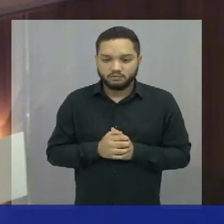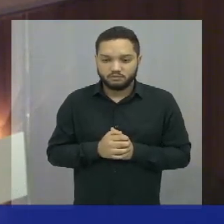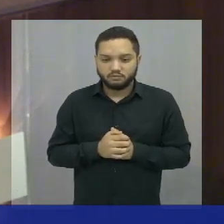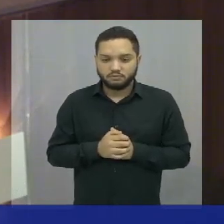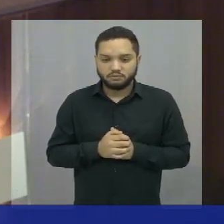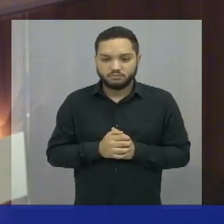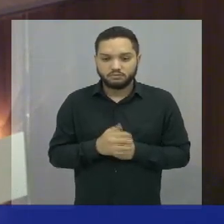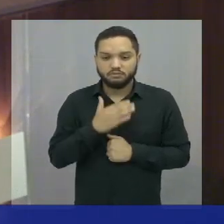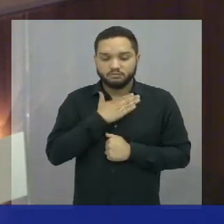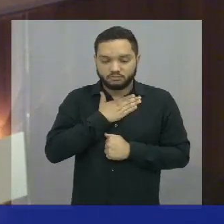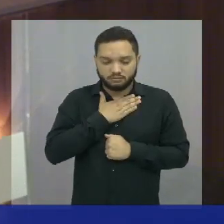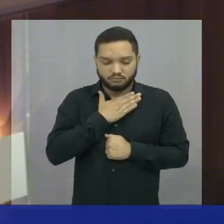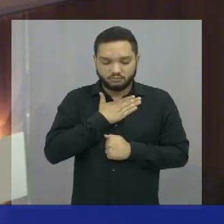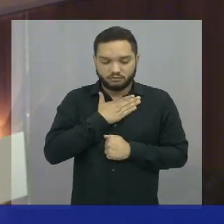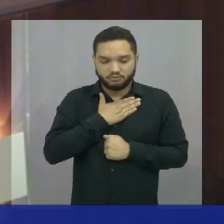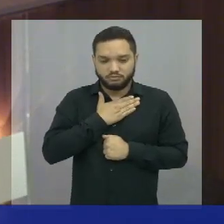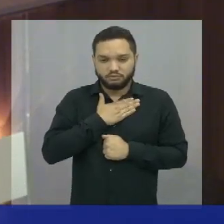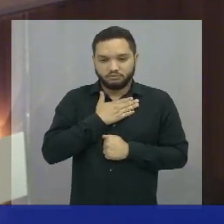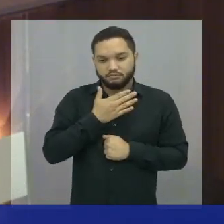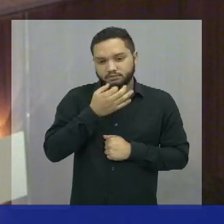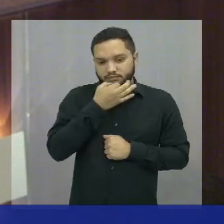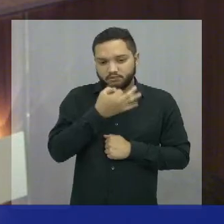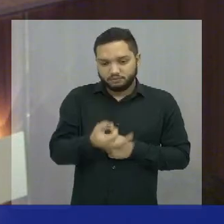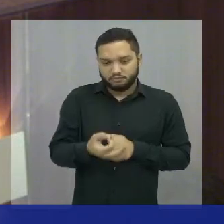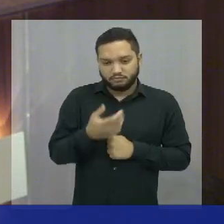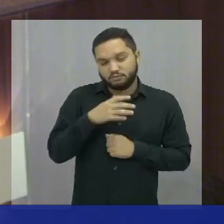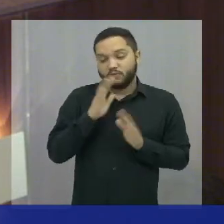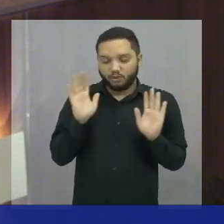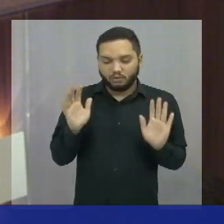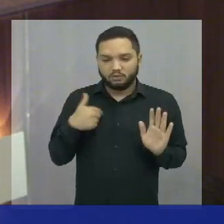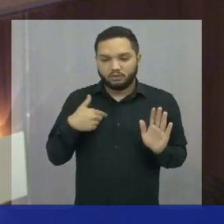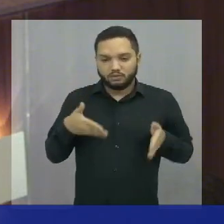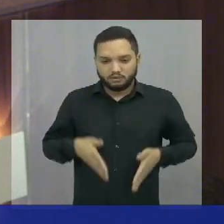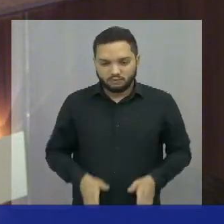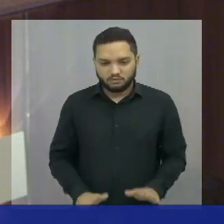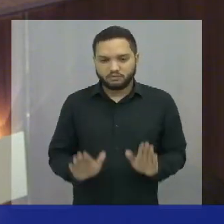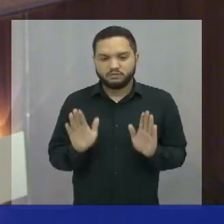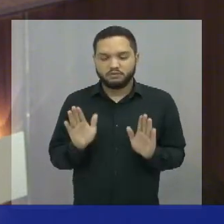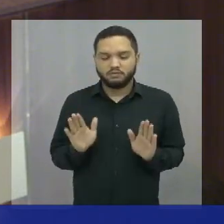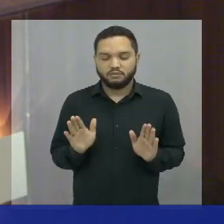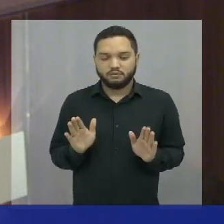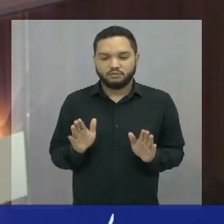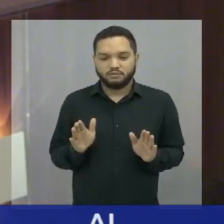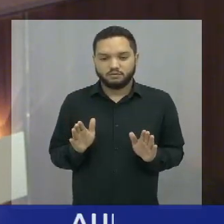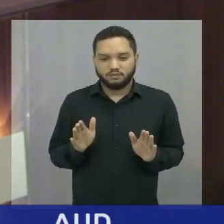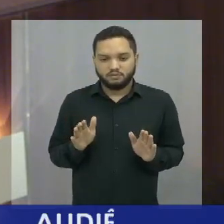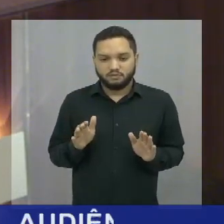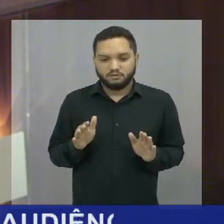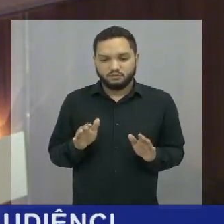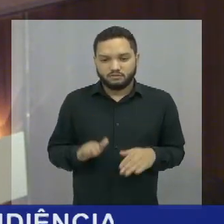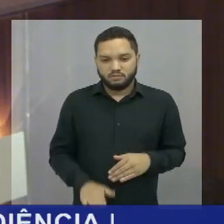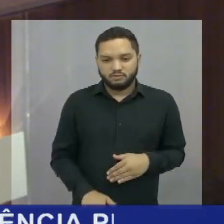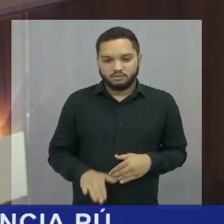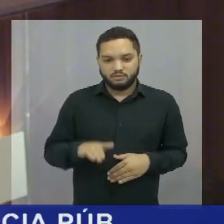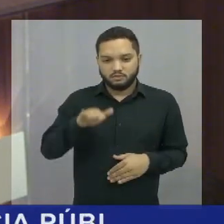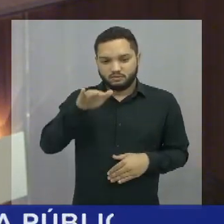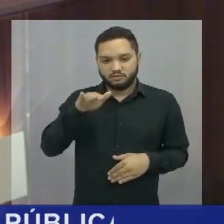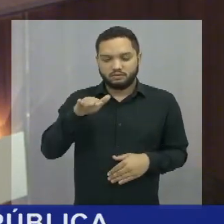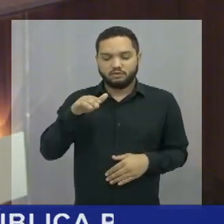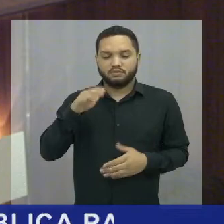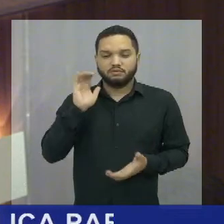Eu, particularmente, nasci, me criei, me desenvolvi,